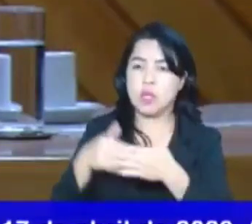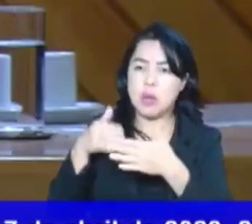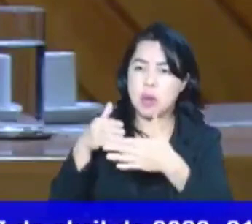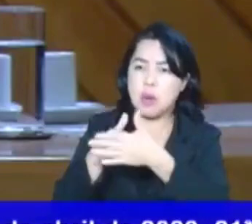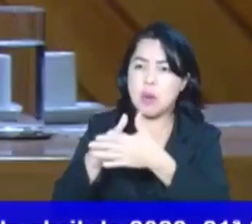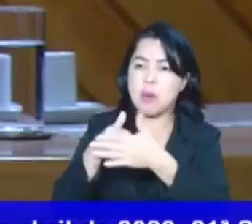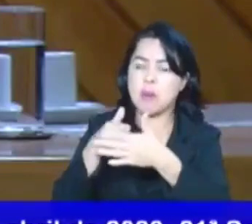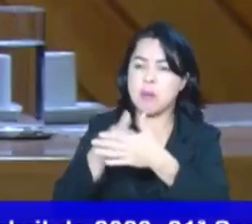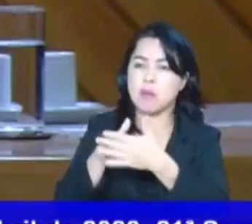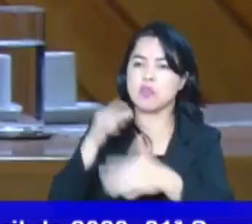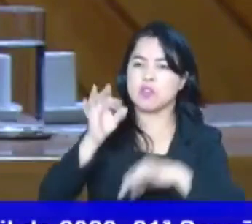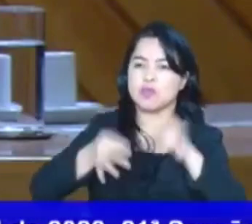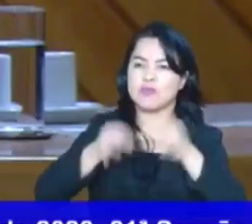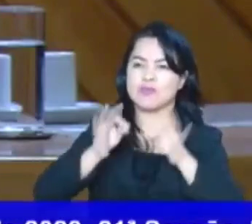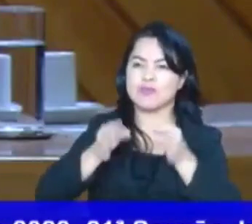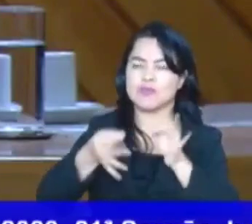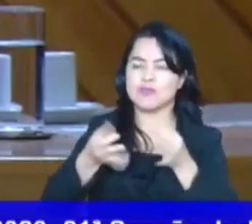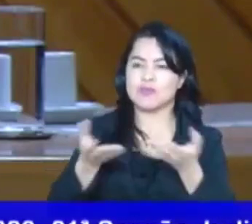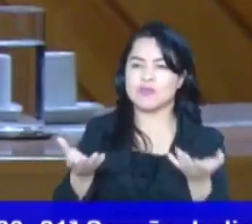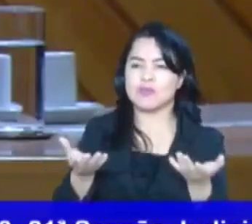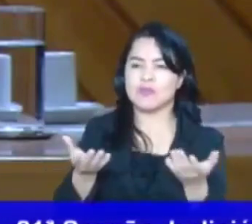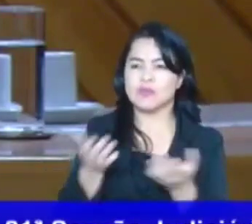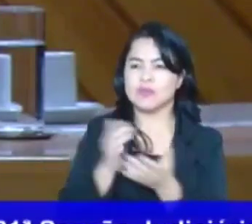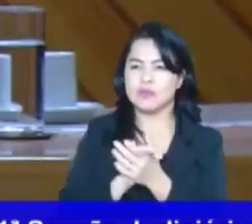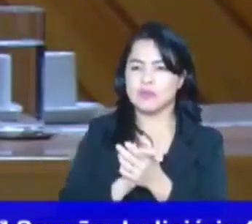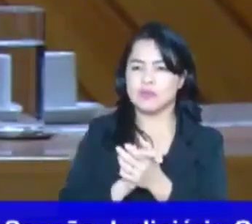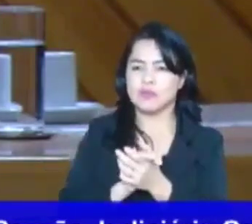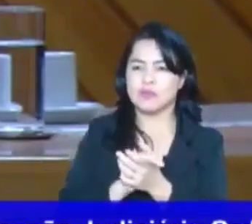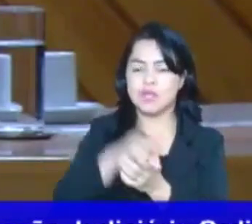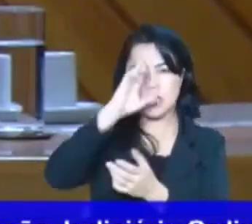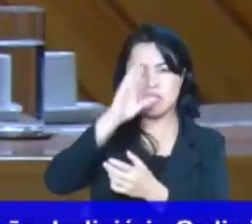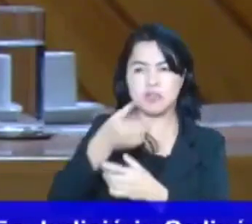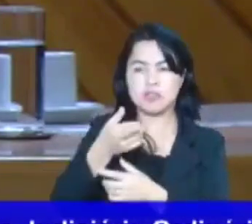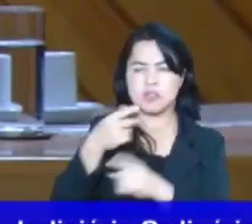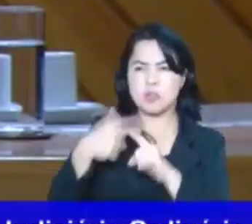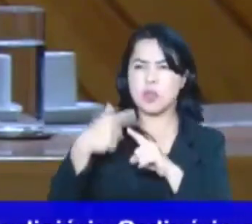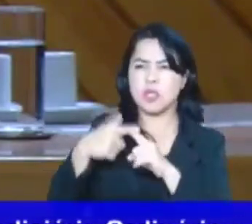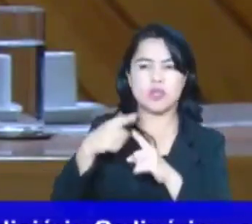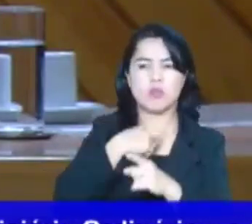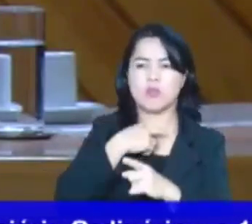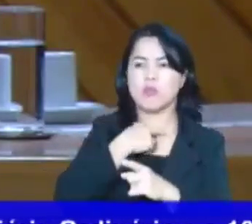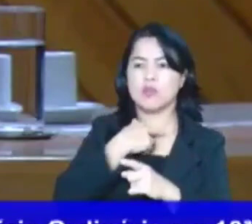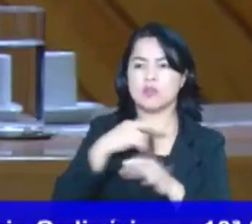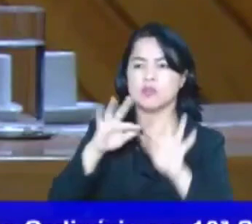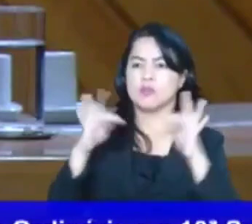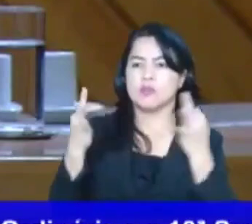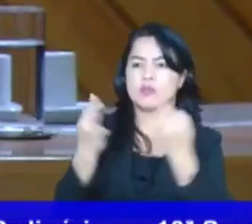impedimento do juiz em razão de parentesco